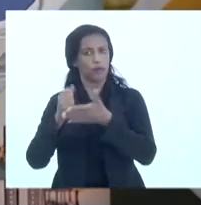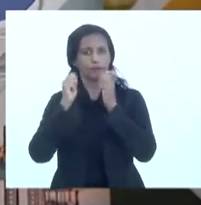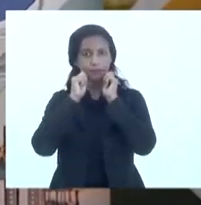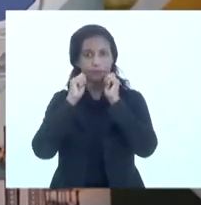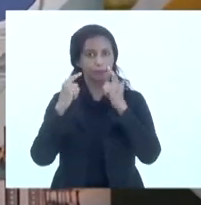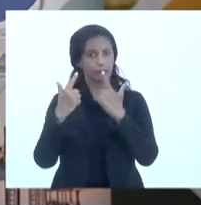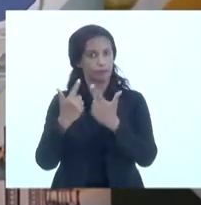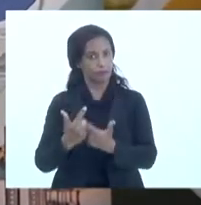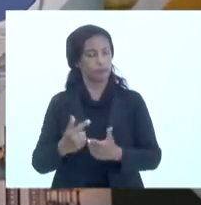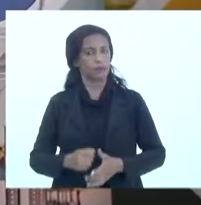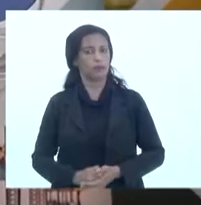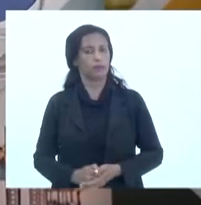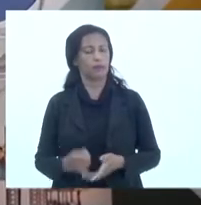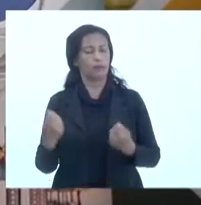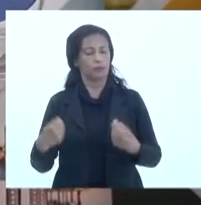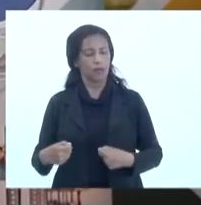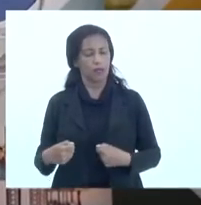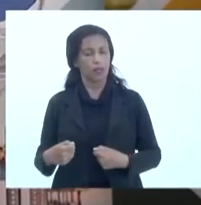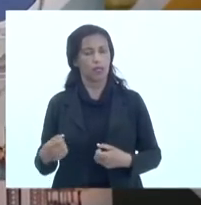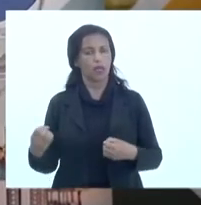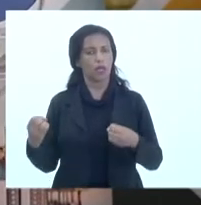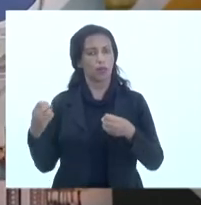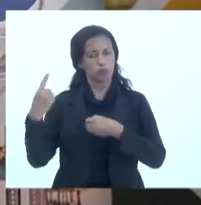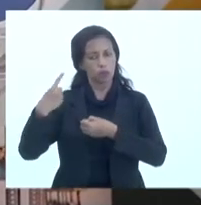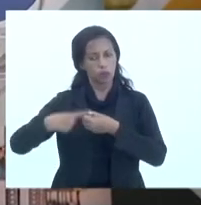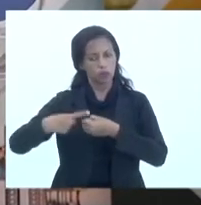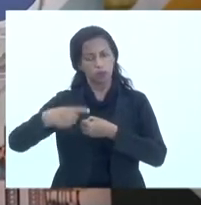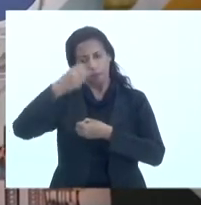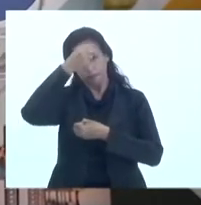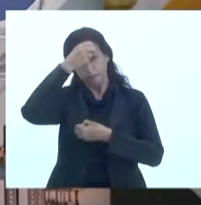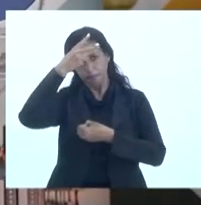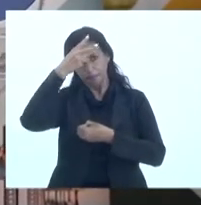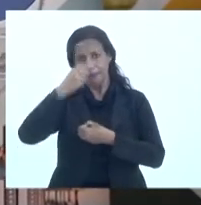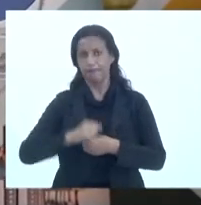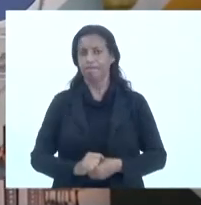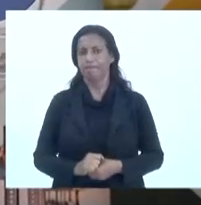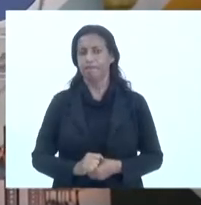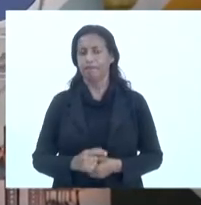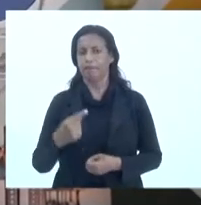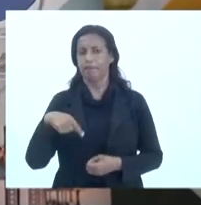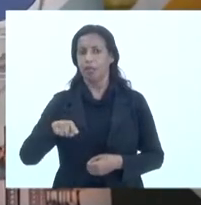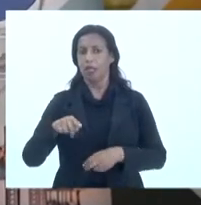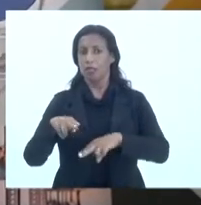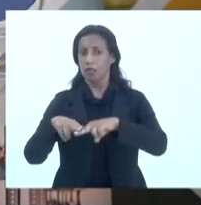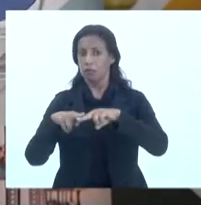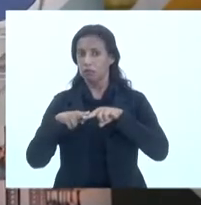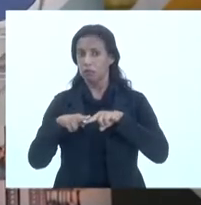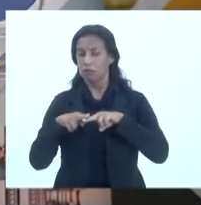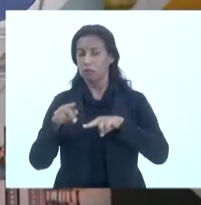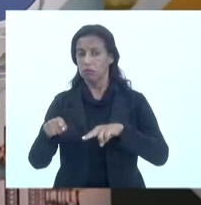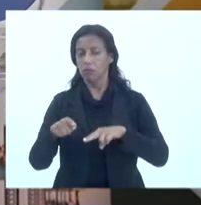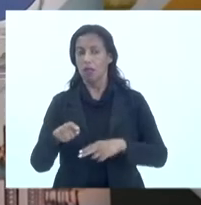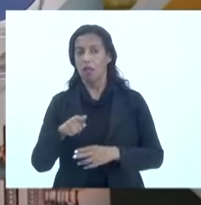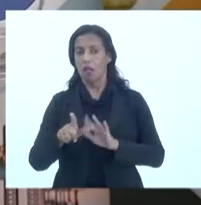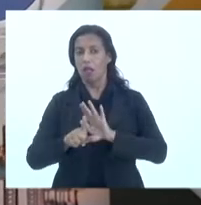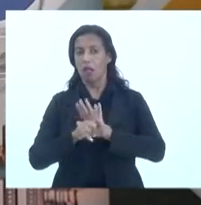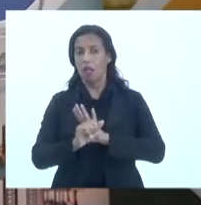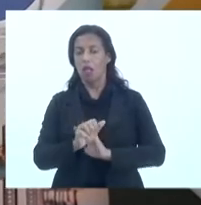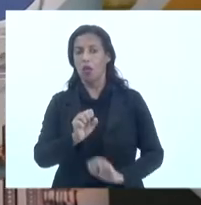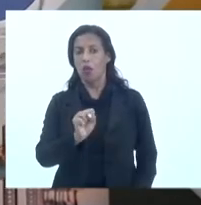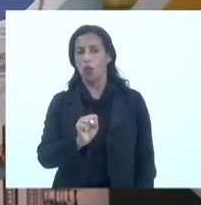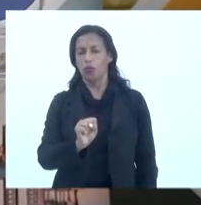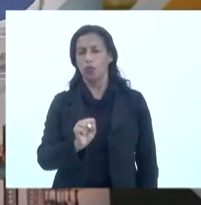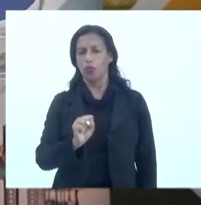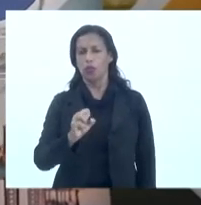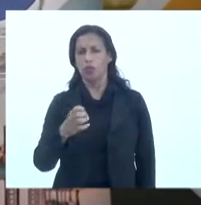precisamos do apoio dos municípios para defender essa causa tributária. A Lei 8.960 ela